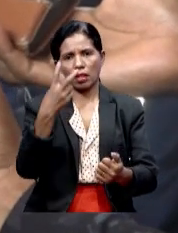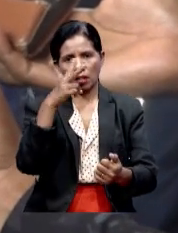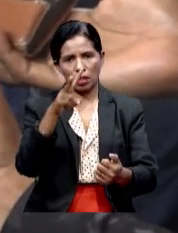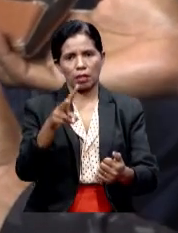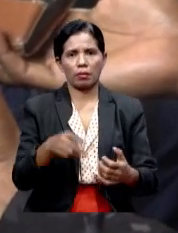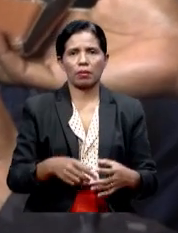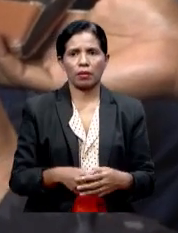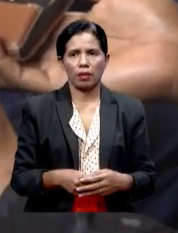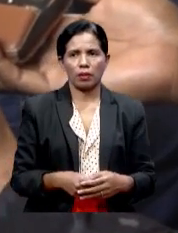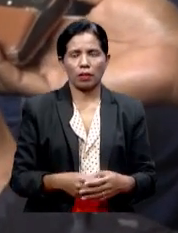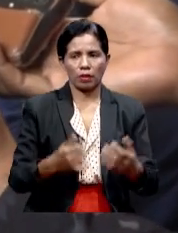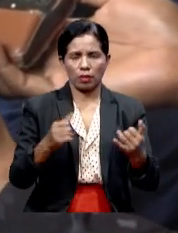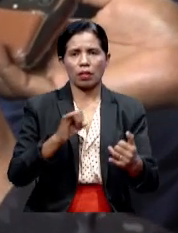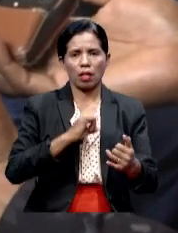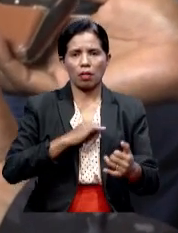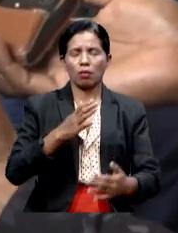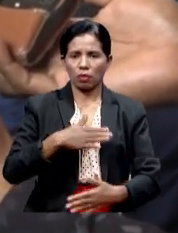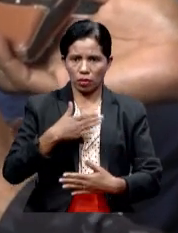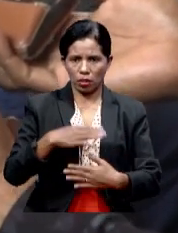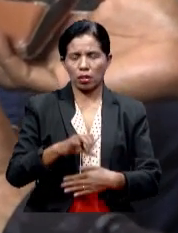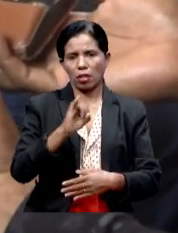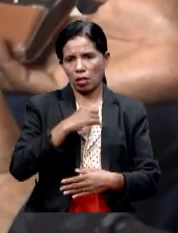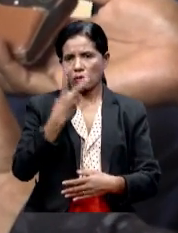E vou até, e ao contente que agora